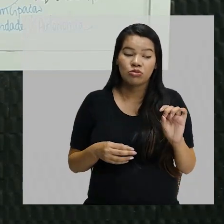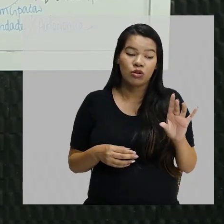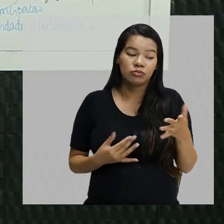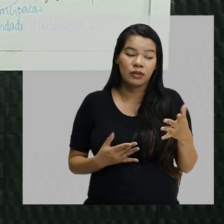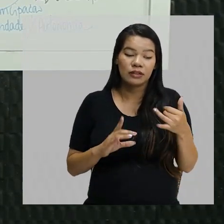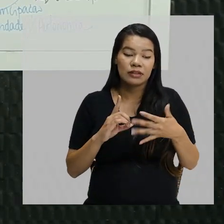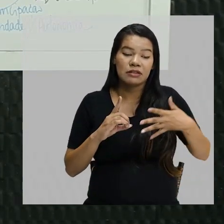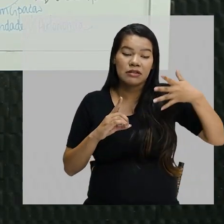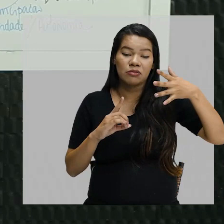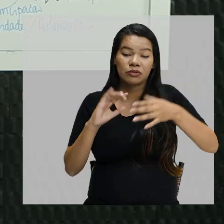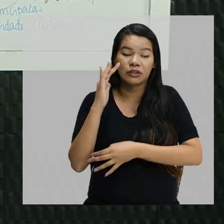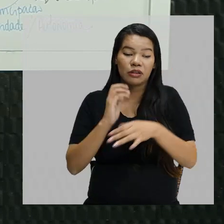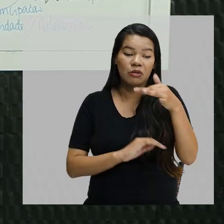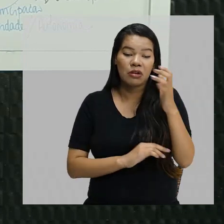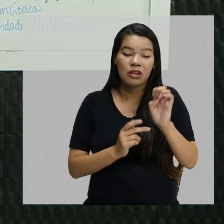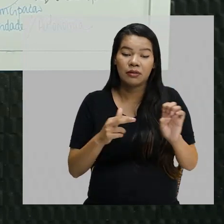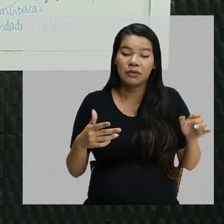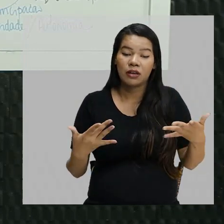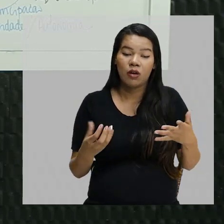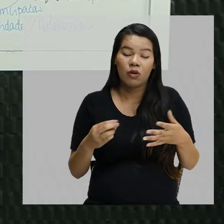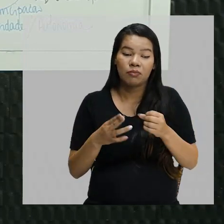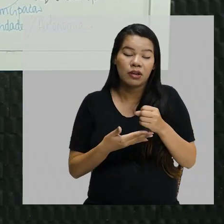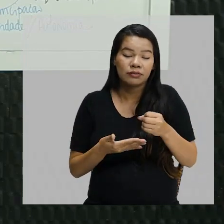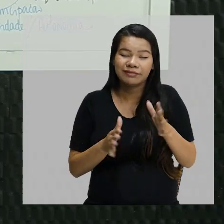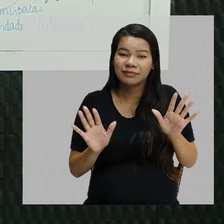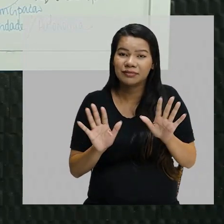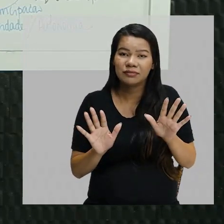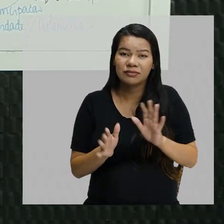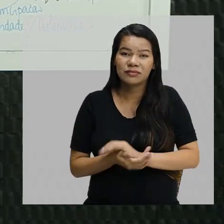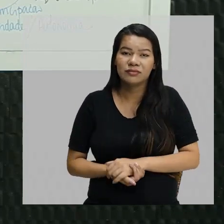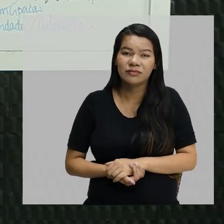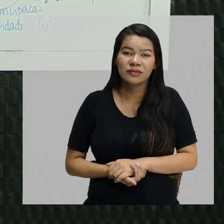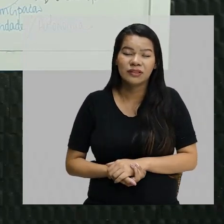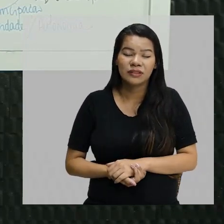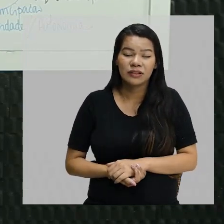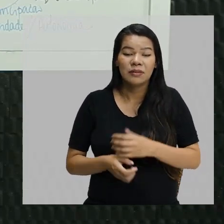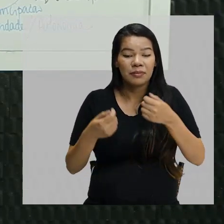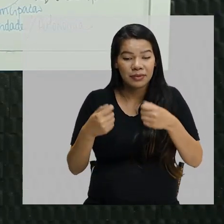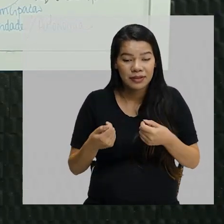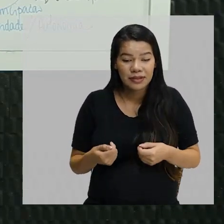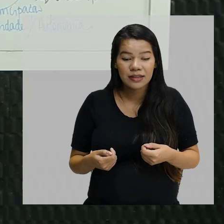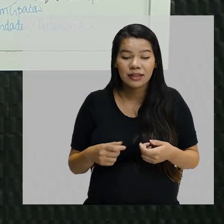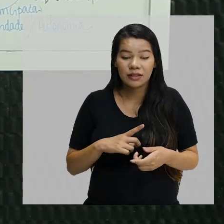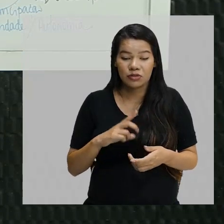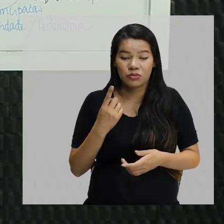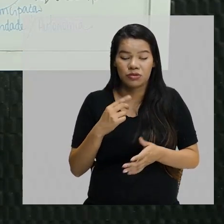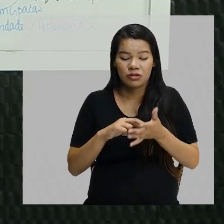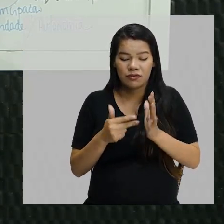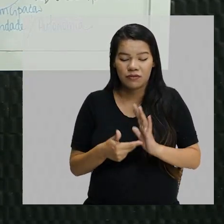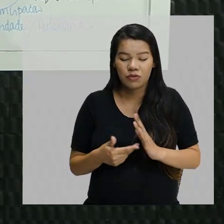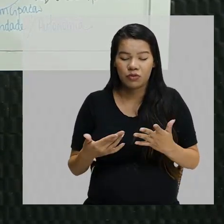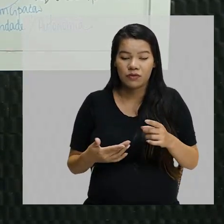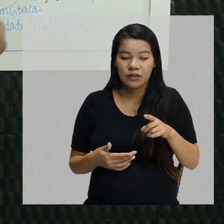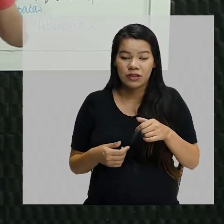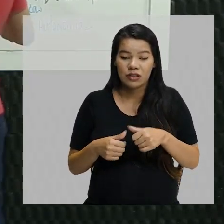uma descrição de fenômeno de uma descrição de elementos da descrição de fundamentos ou descrição de conceitos e ela precisa tomar um significado quando